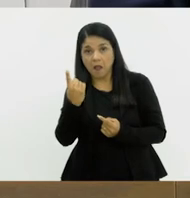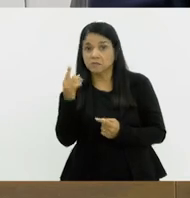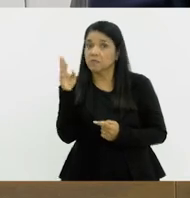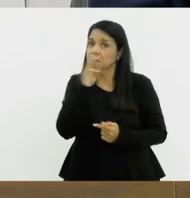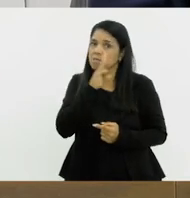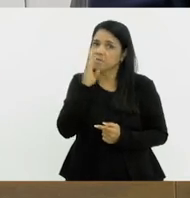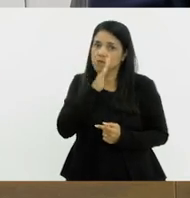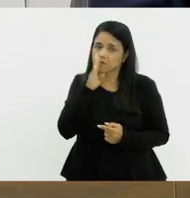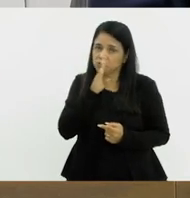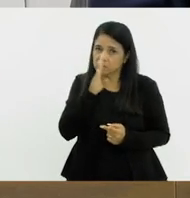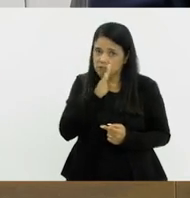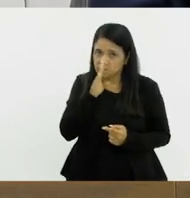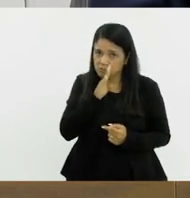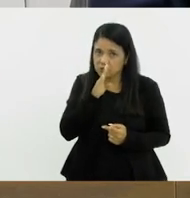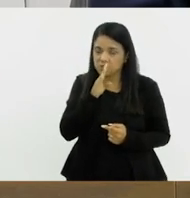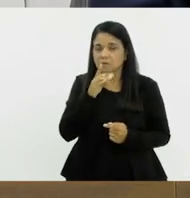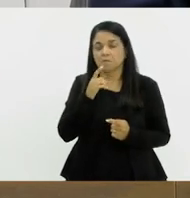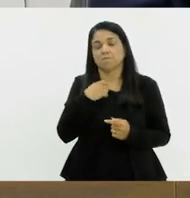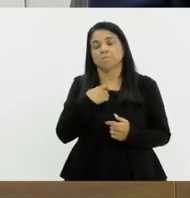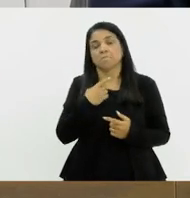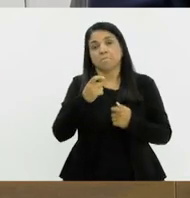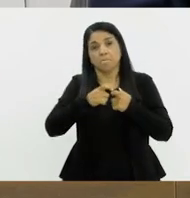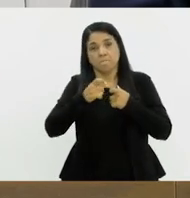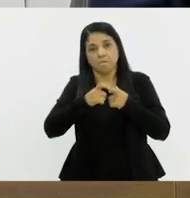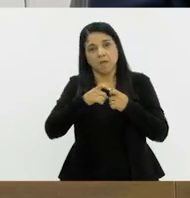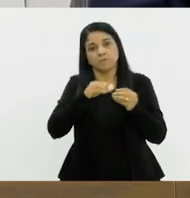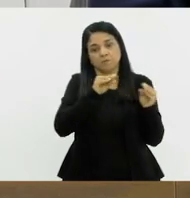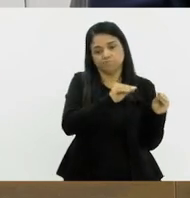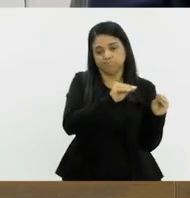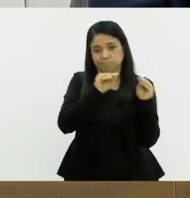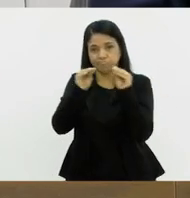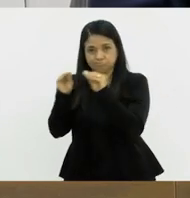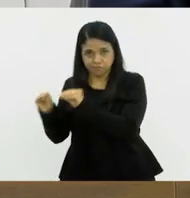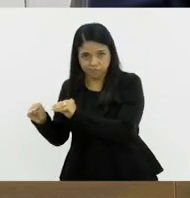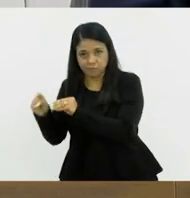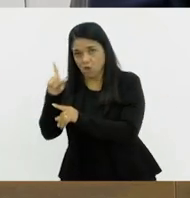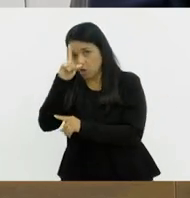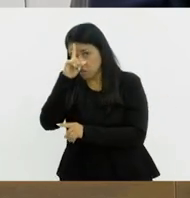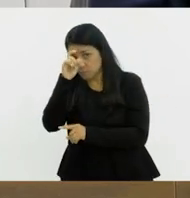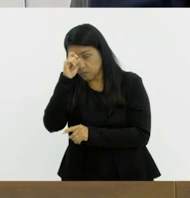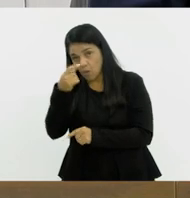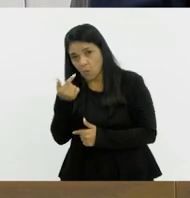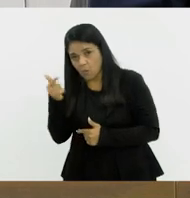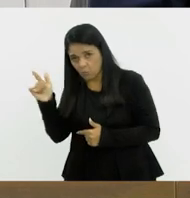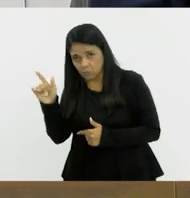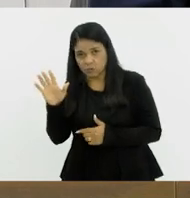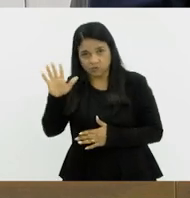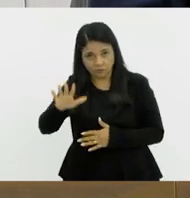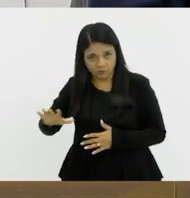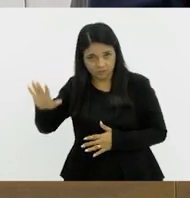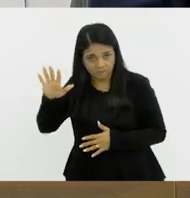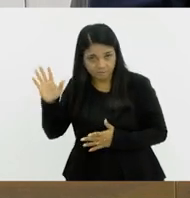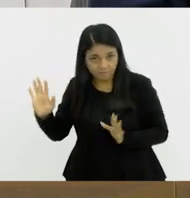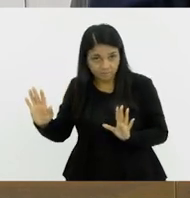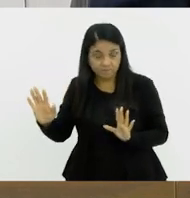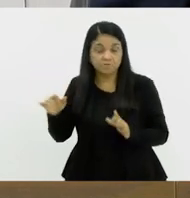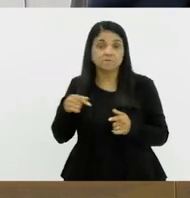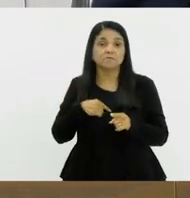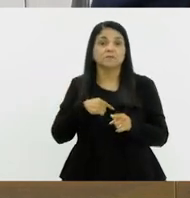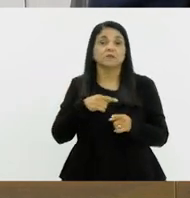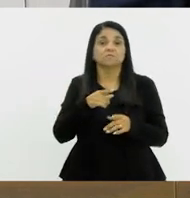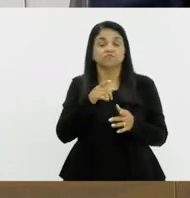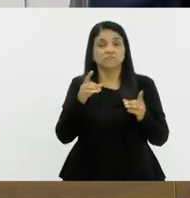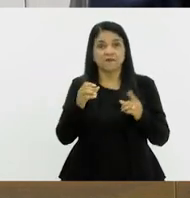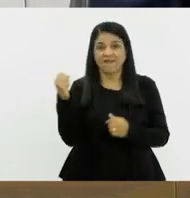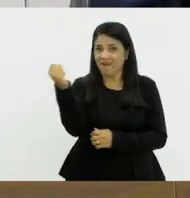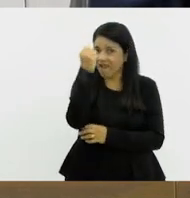e tal, precisa ir para um leito de hospital geral. Aí tem uma observação: em caso de agravamento do paciente no sanatório penal,